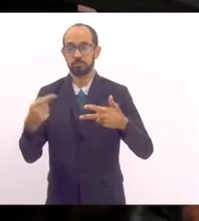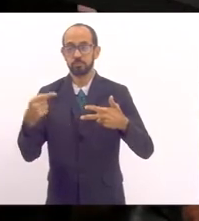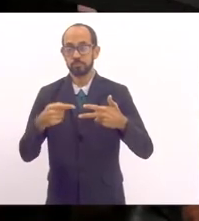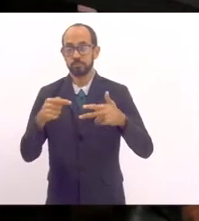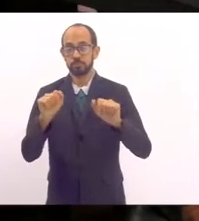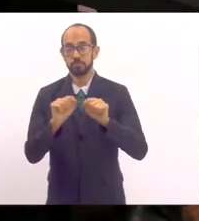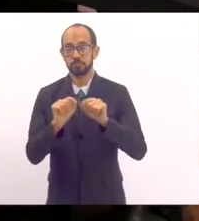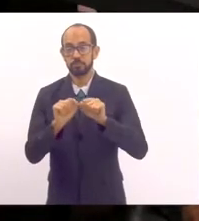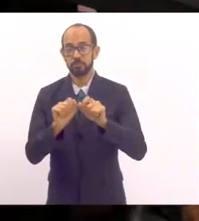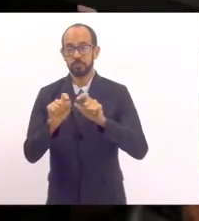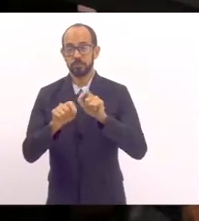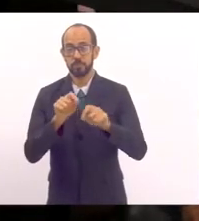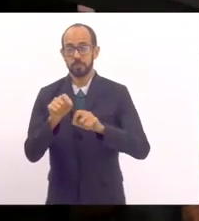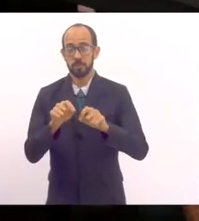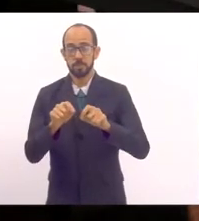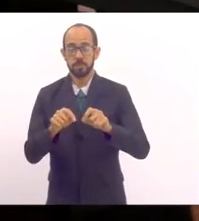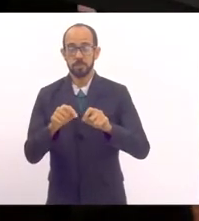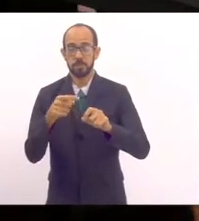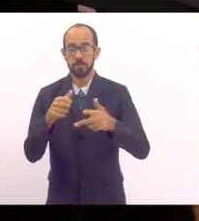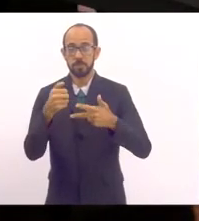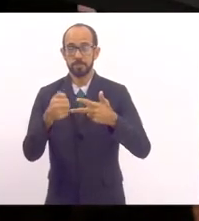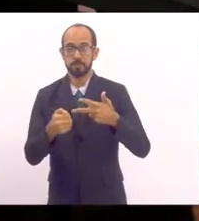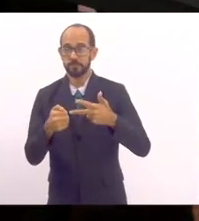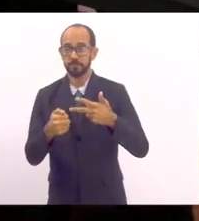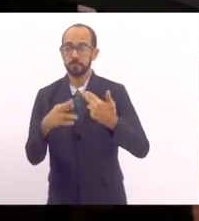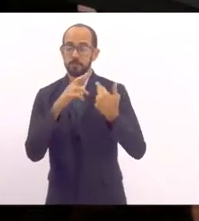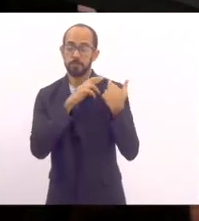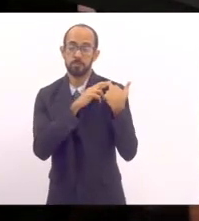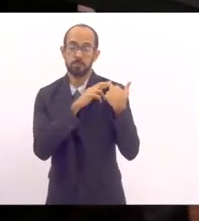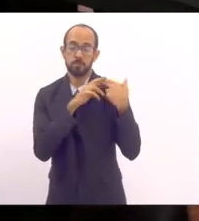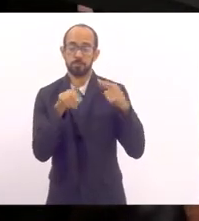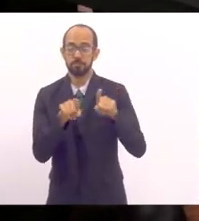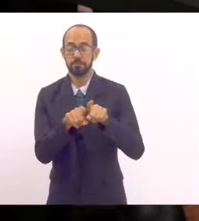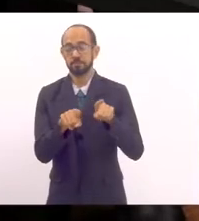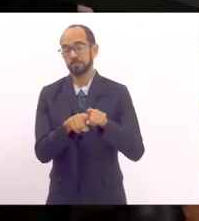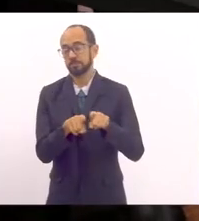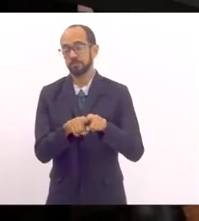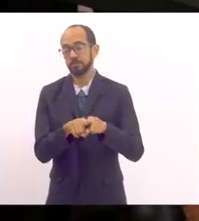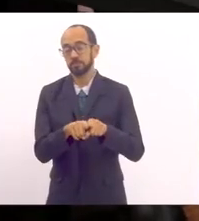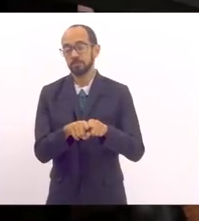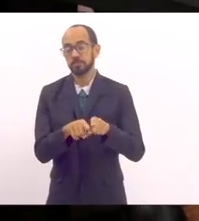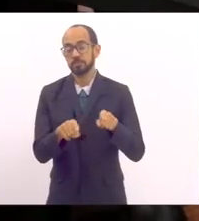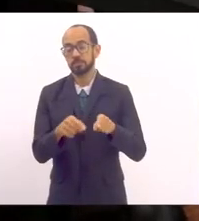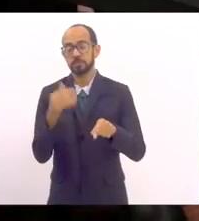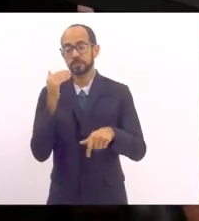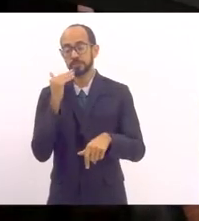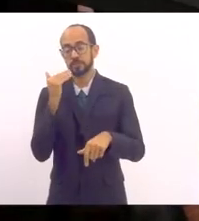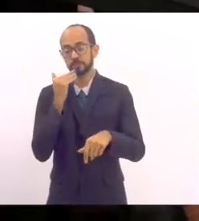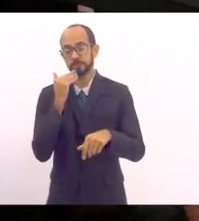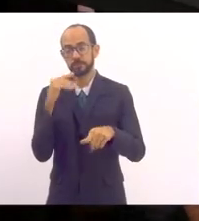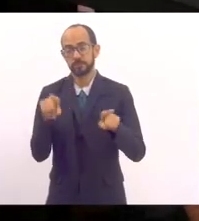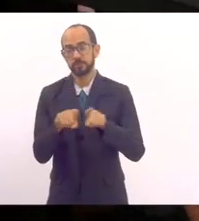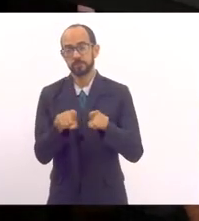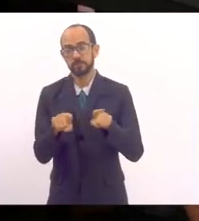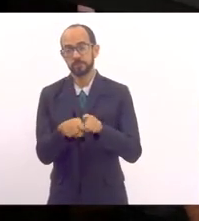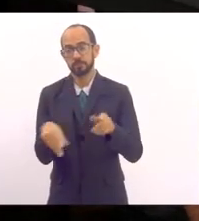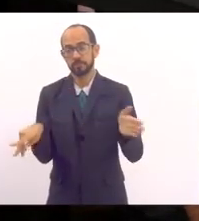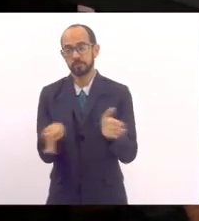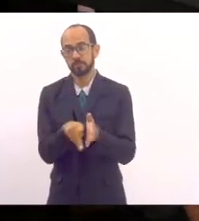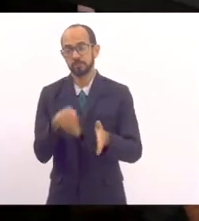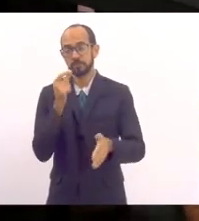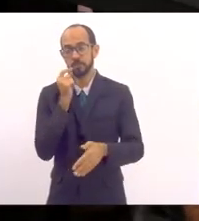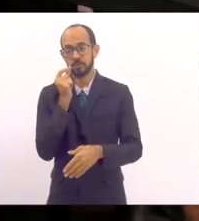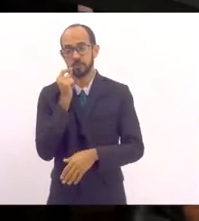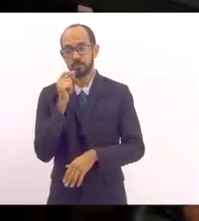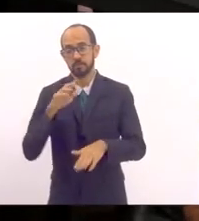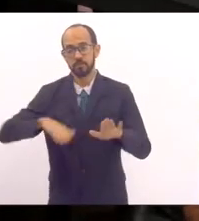como tão responsável por essa distorção quanto o próprio rato de praia.